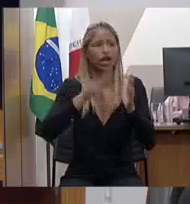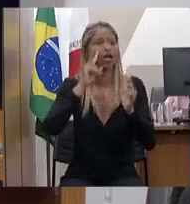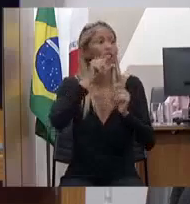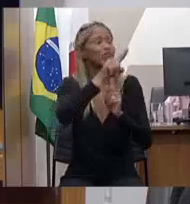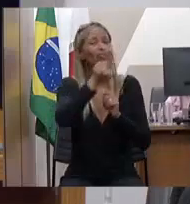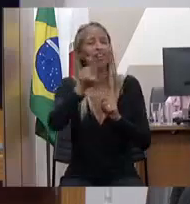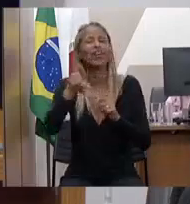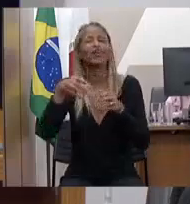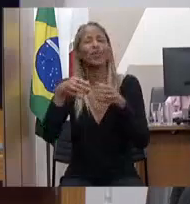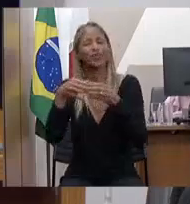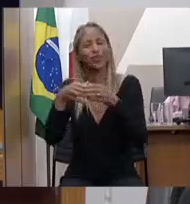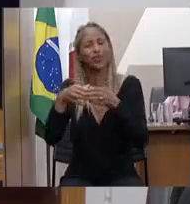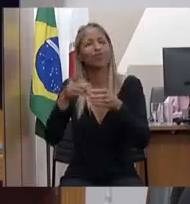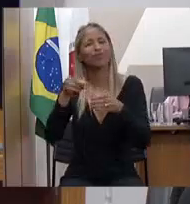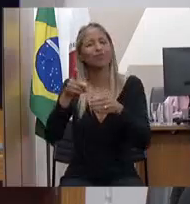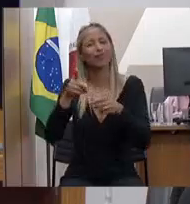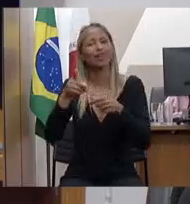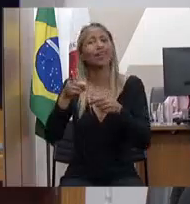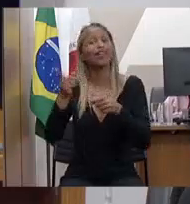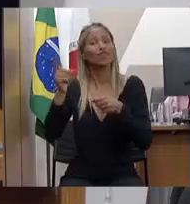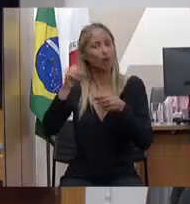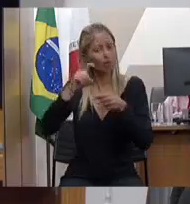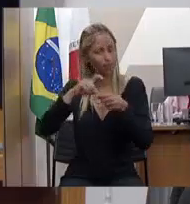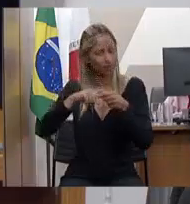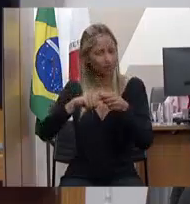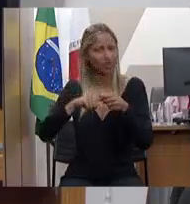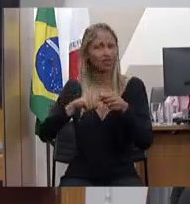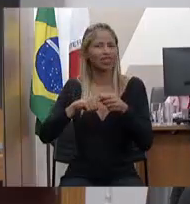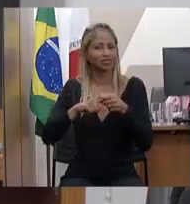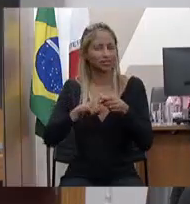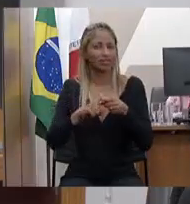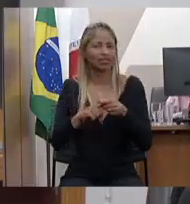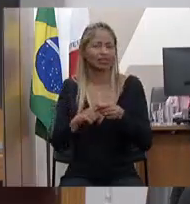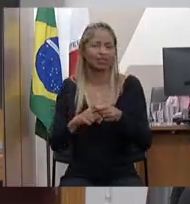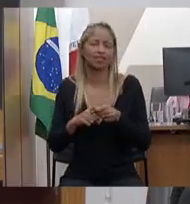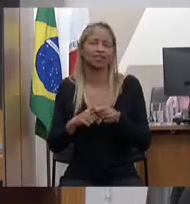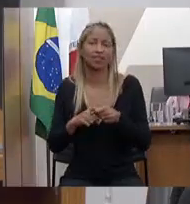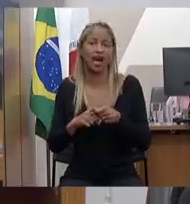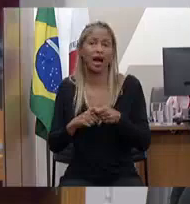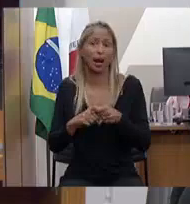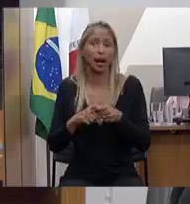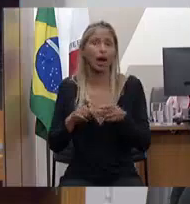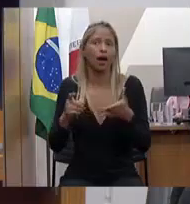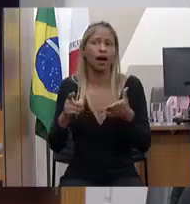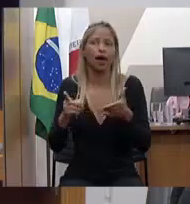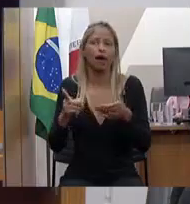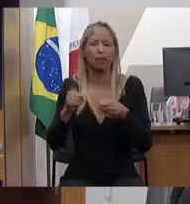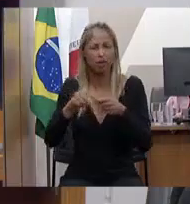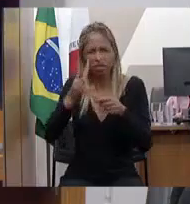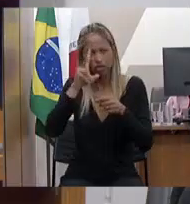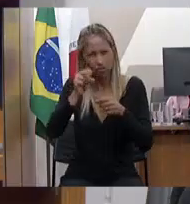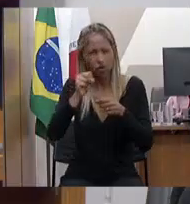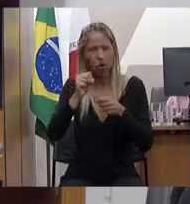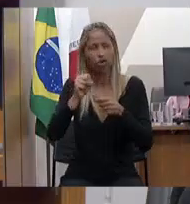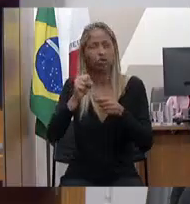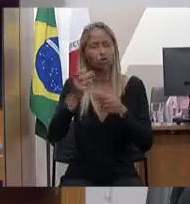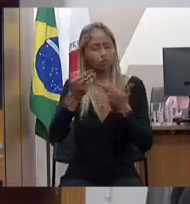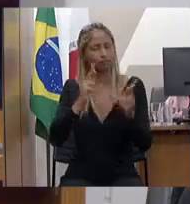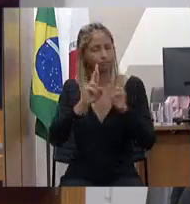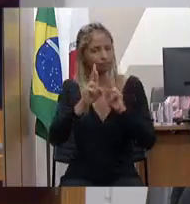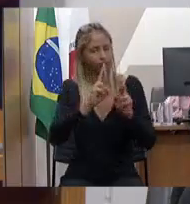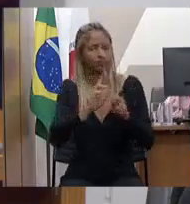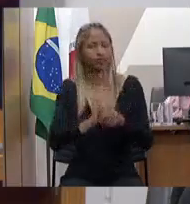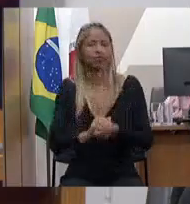a turma aqui a gente voltar de uma forma mais intensa talvez essa relação